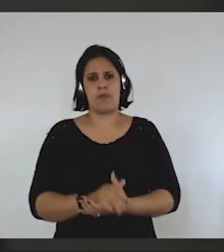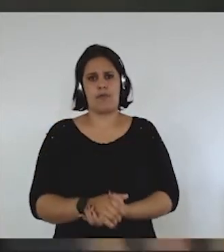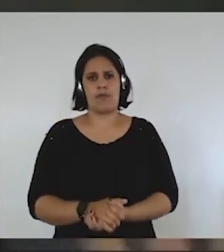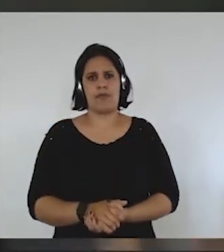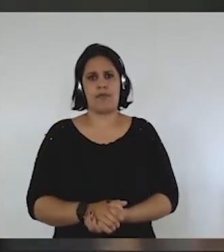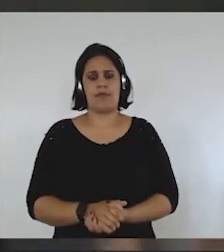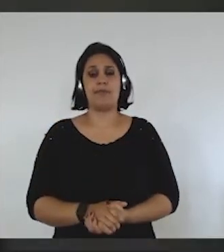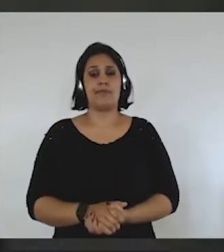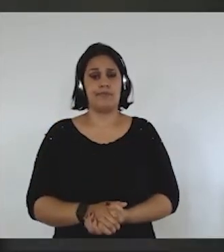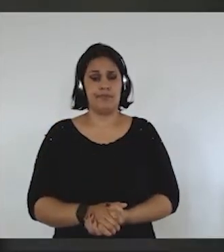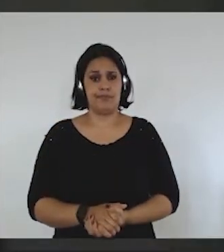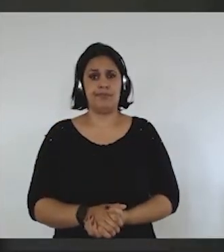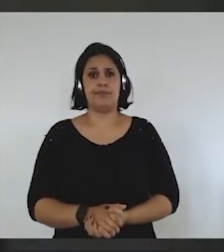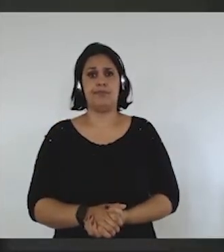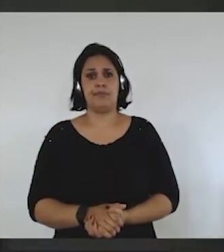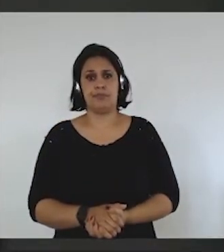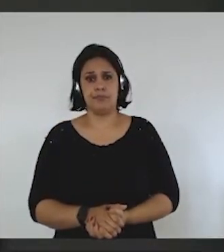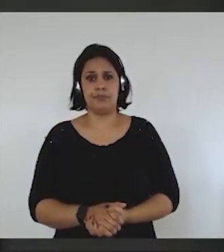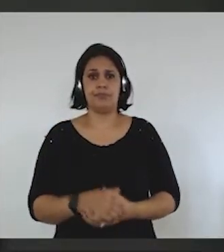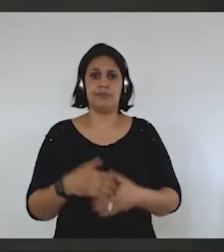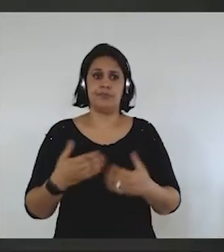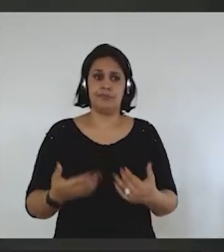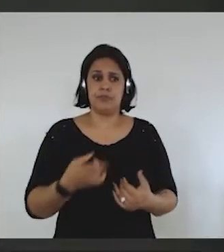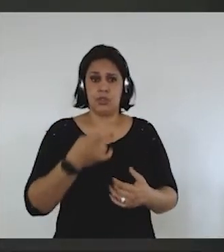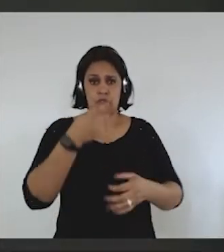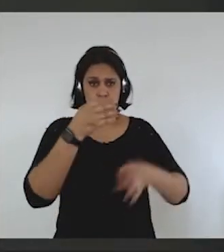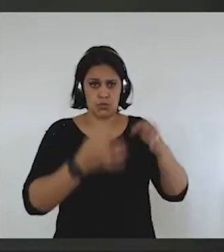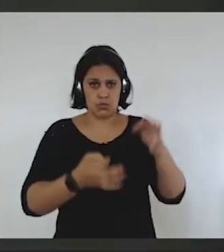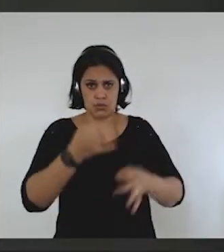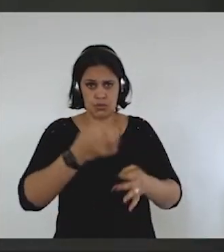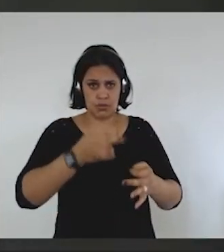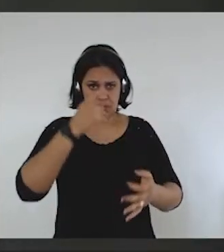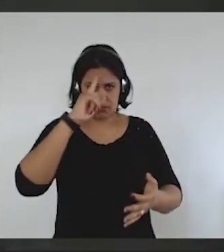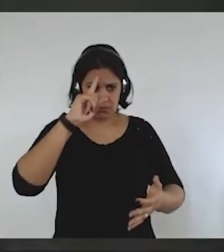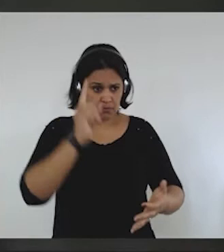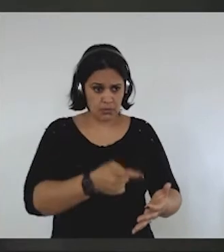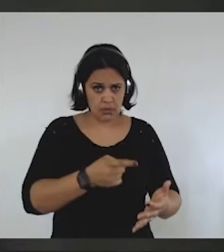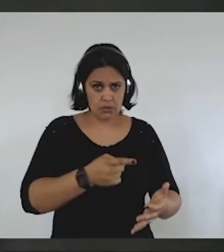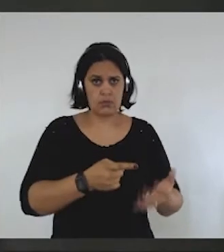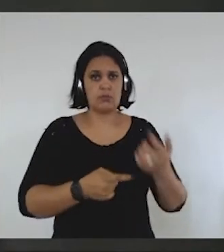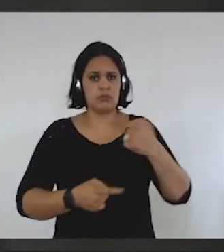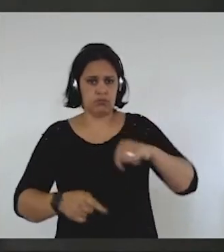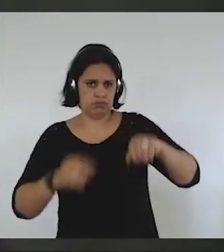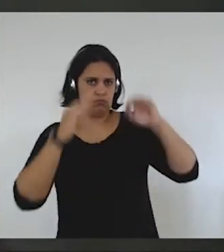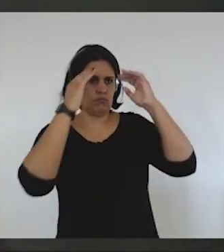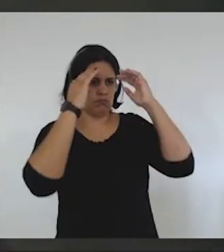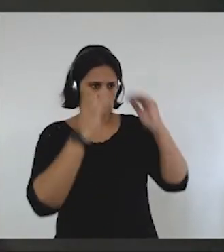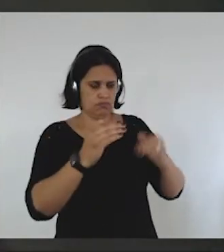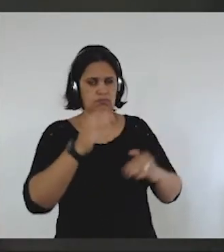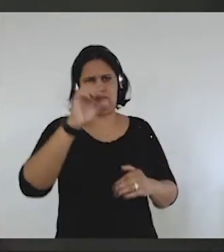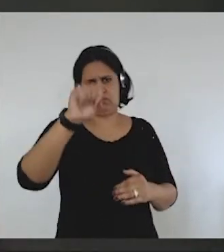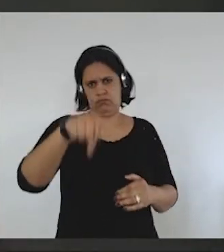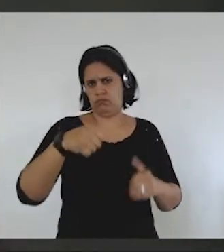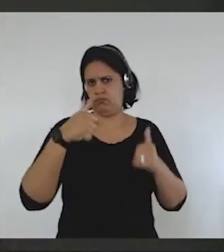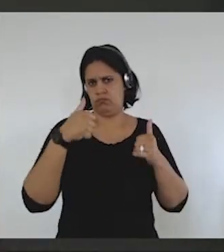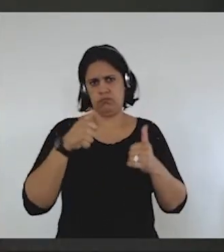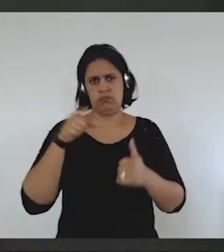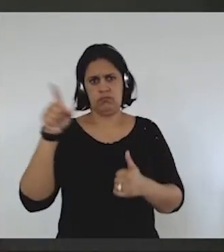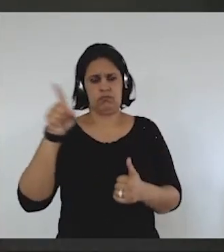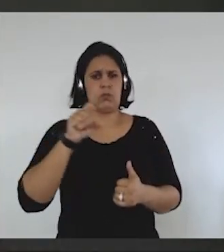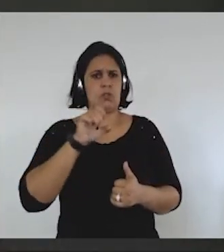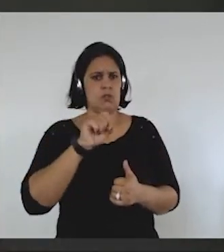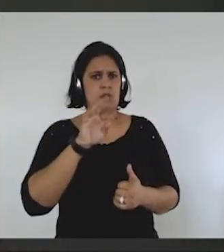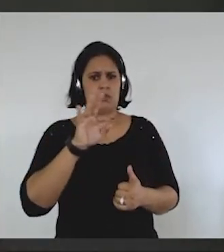que, enfim, decisão judicial a gente cumpre, né? E eu acho que ele tem absoluta razão, o